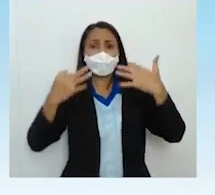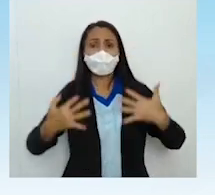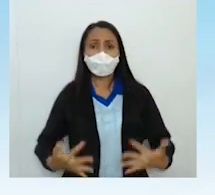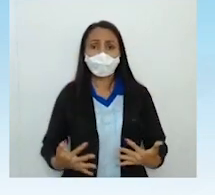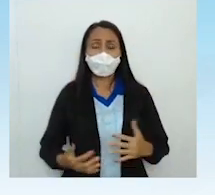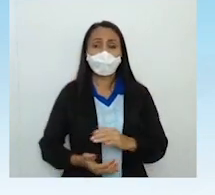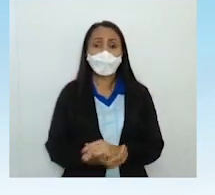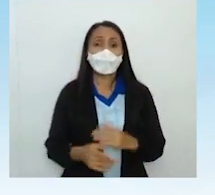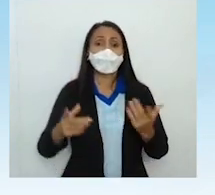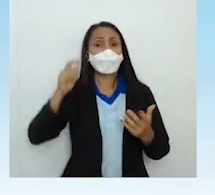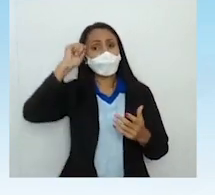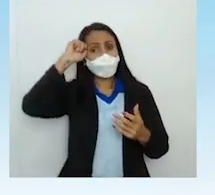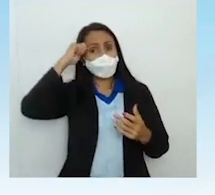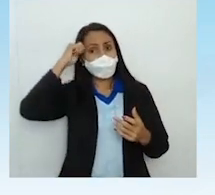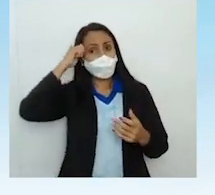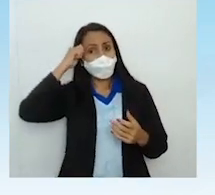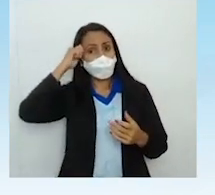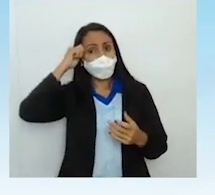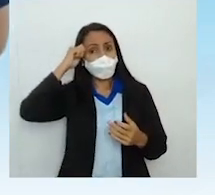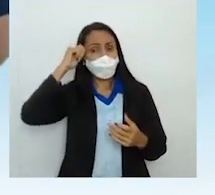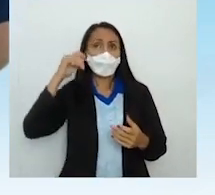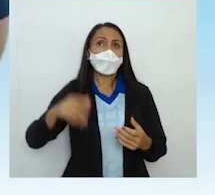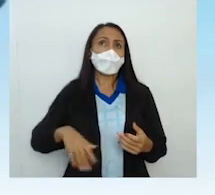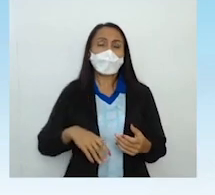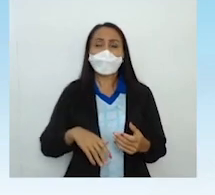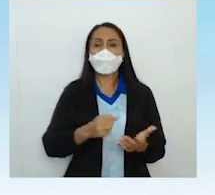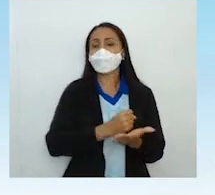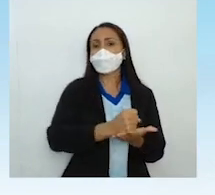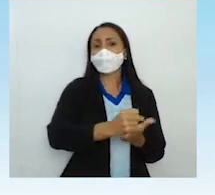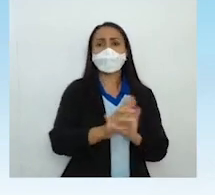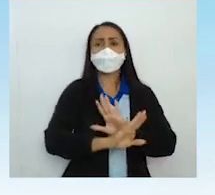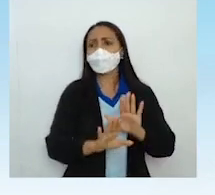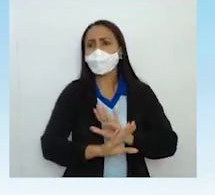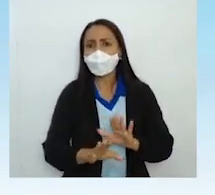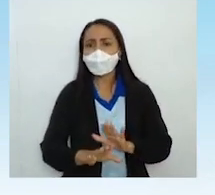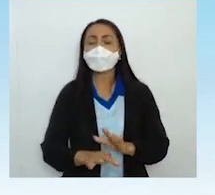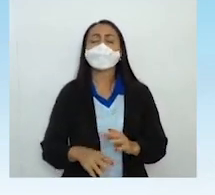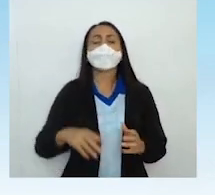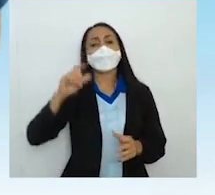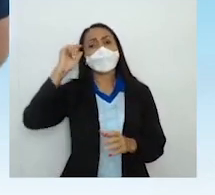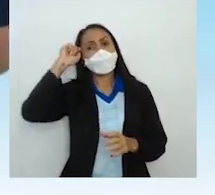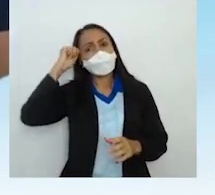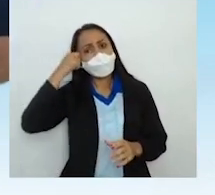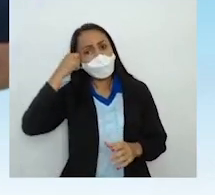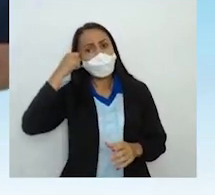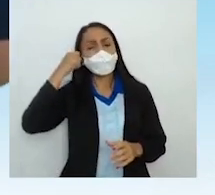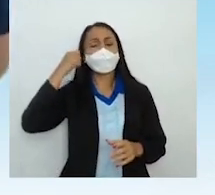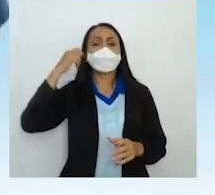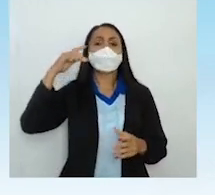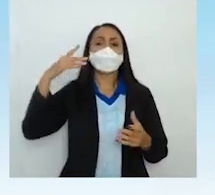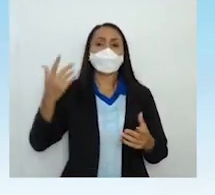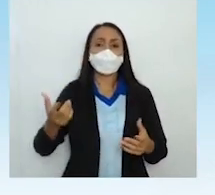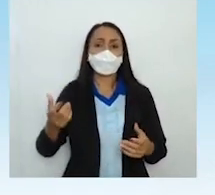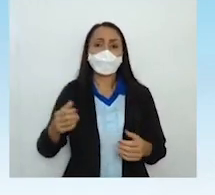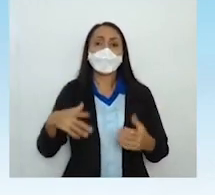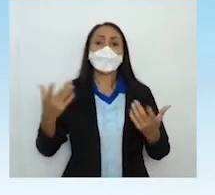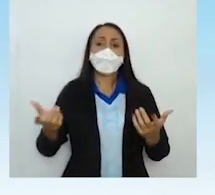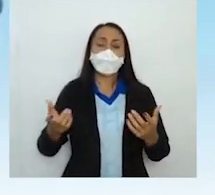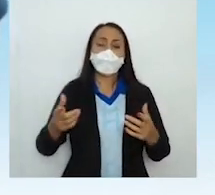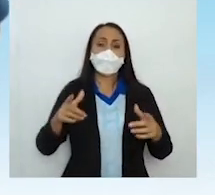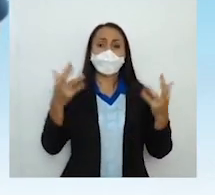a escravidão passe, né? Não pode. Eu acho que a escravidão é como o movimento nazista na